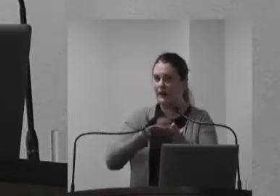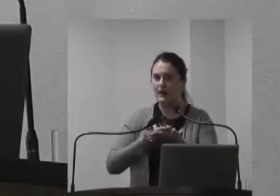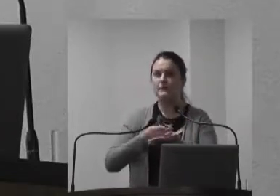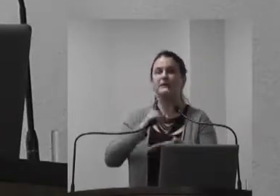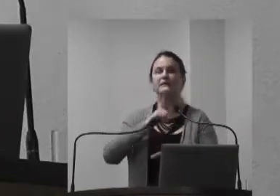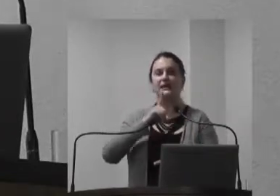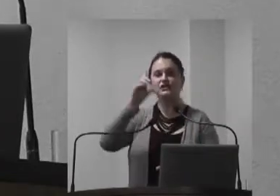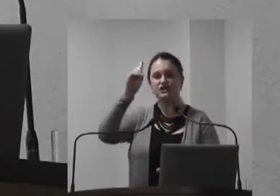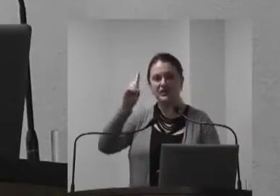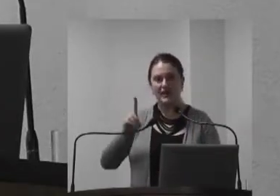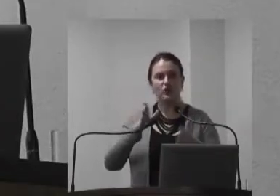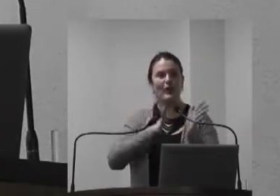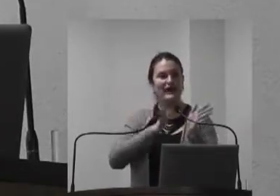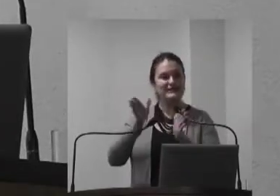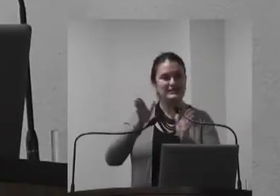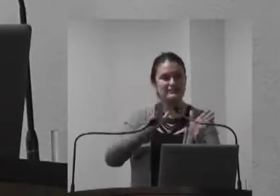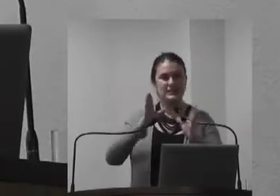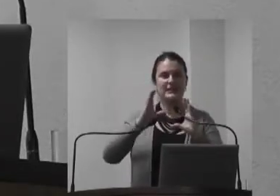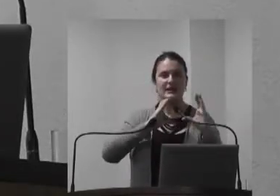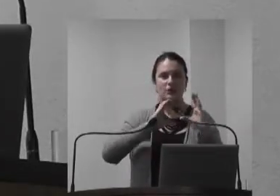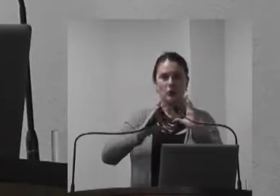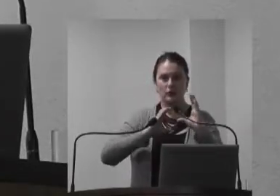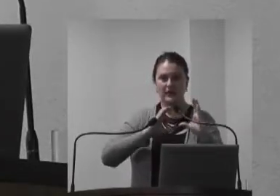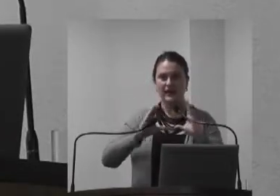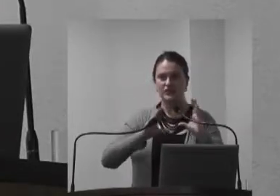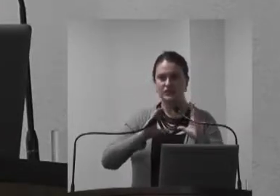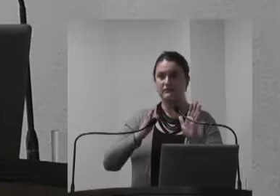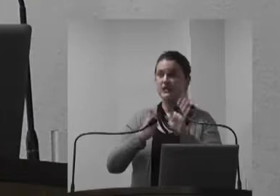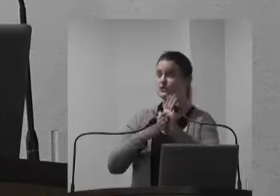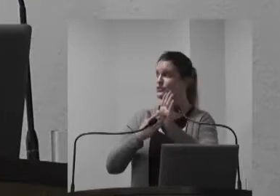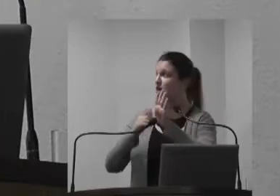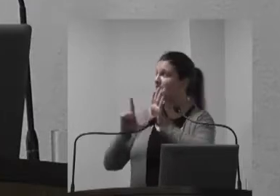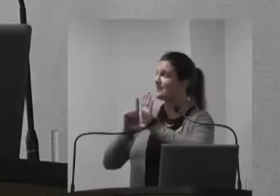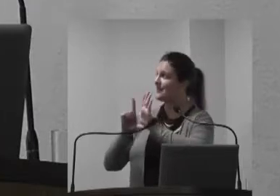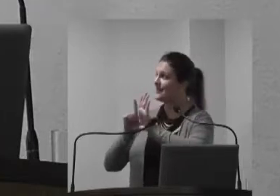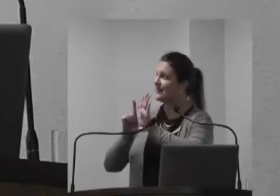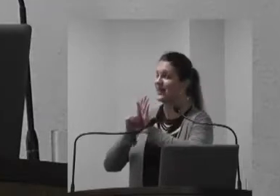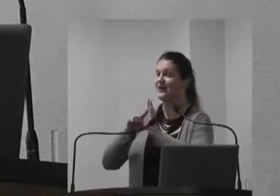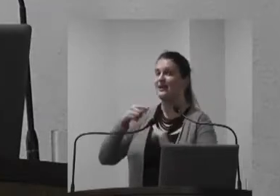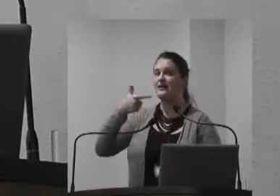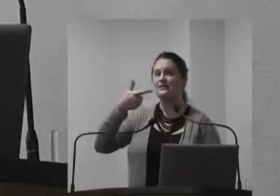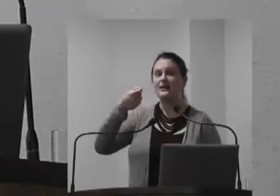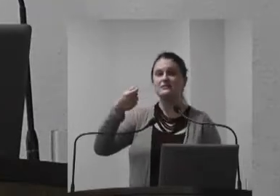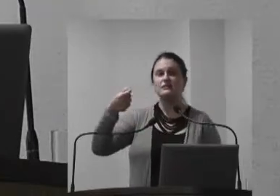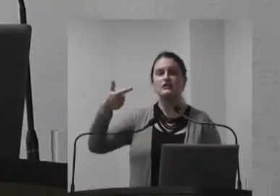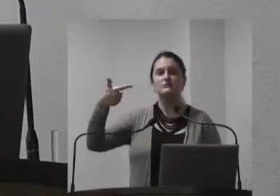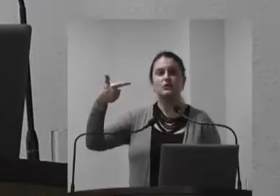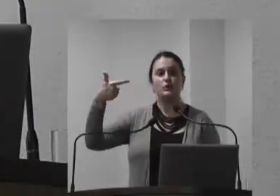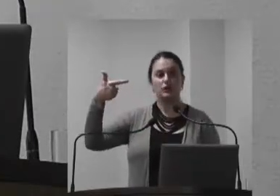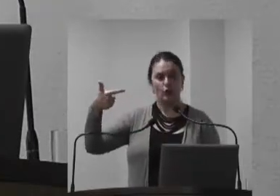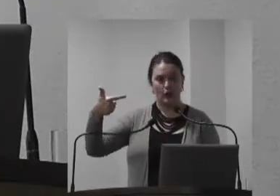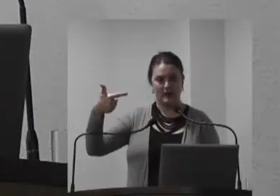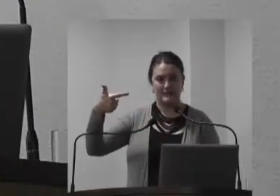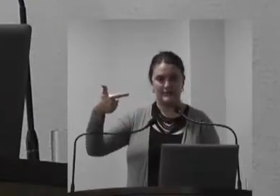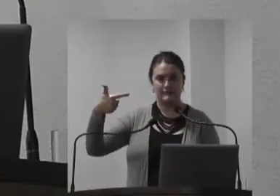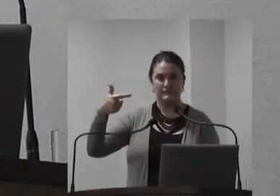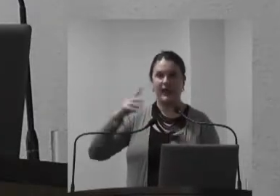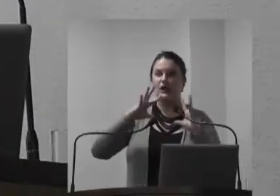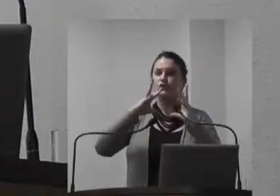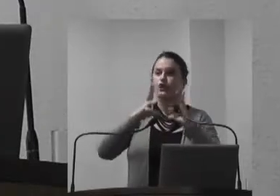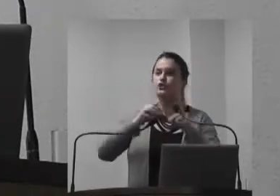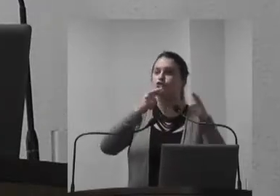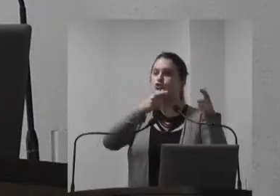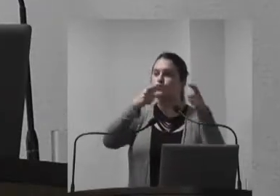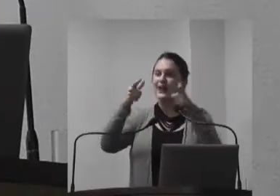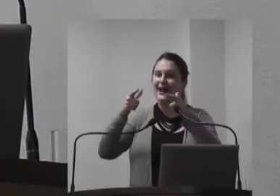a intérprete, ele tem direito à acessibilidade comunicativa, e isso já está na lei desde 2002.